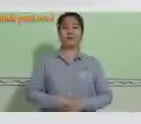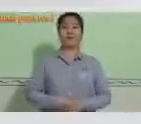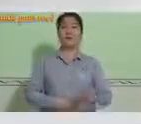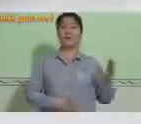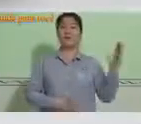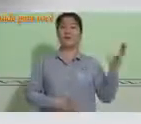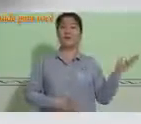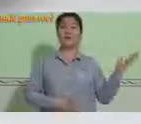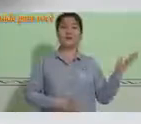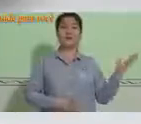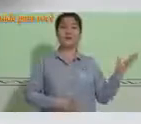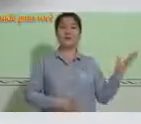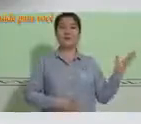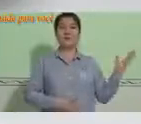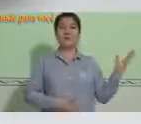sem pausas.